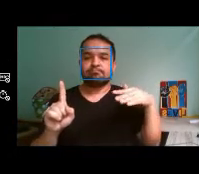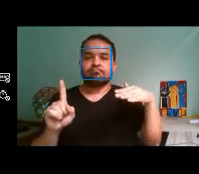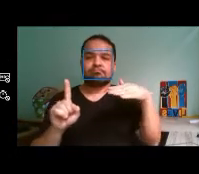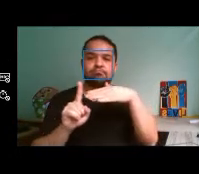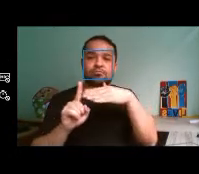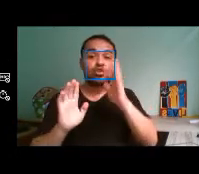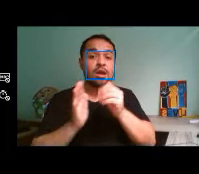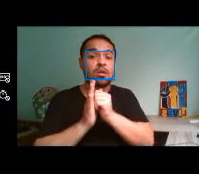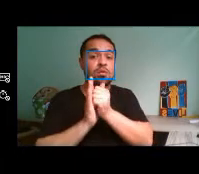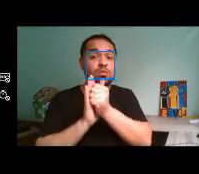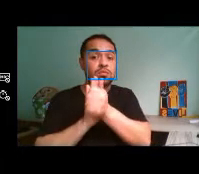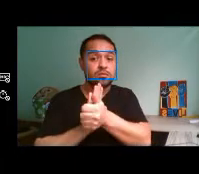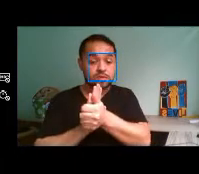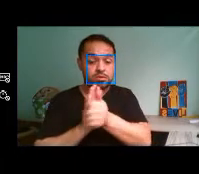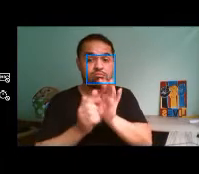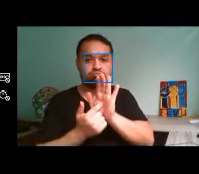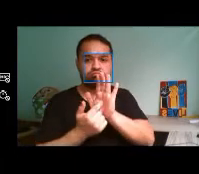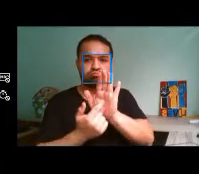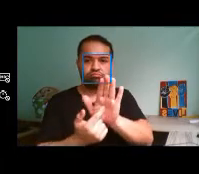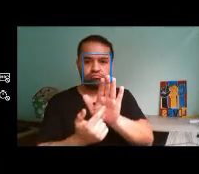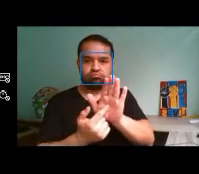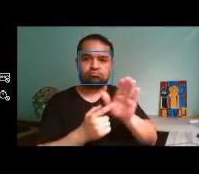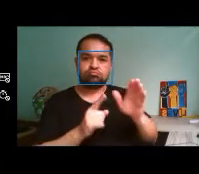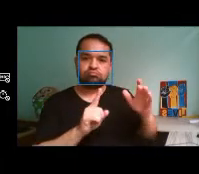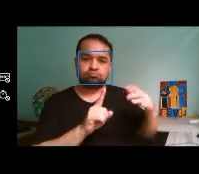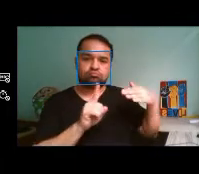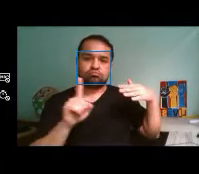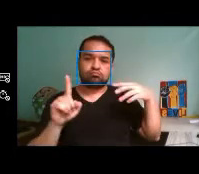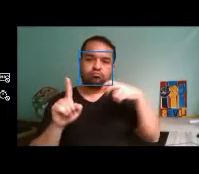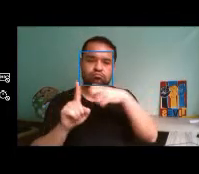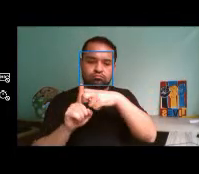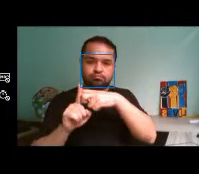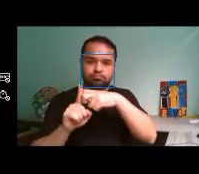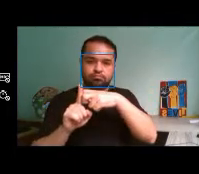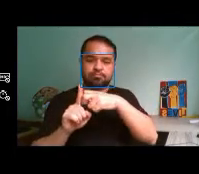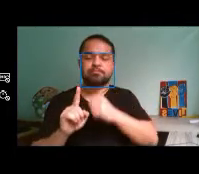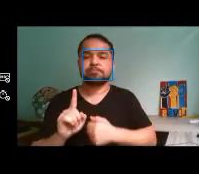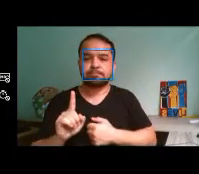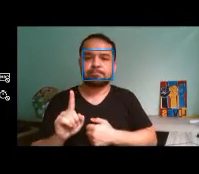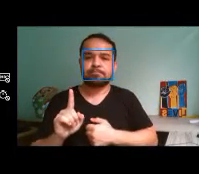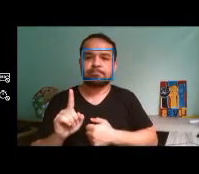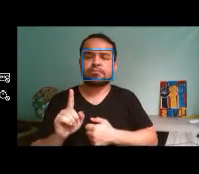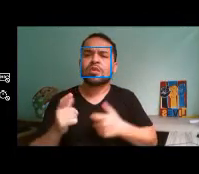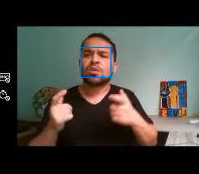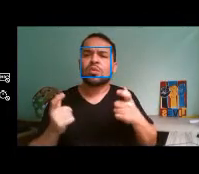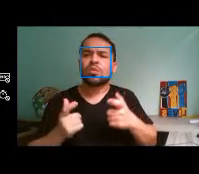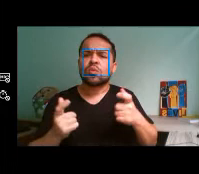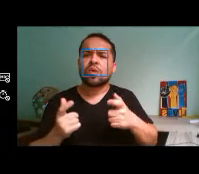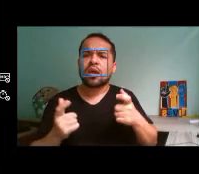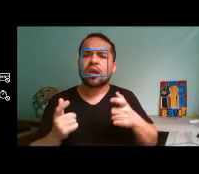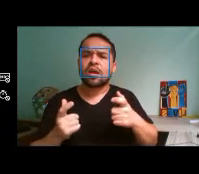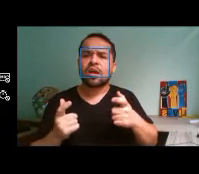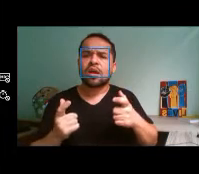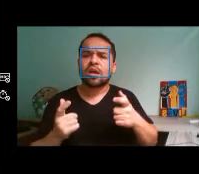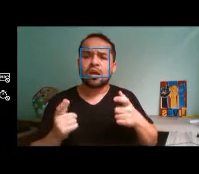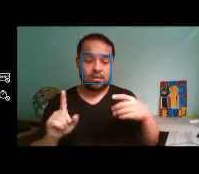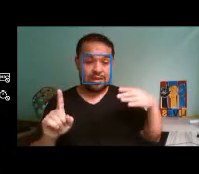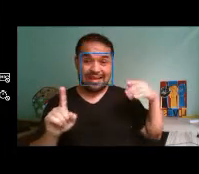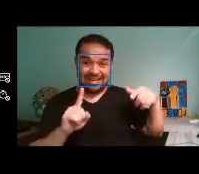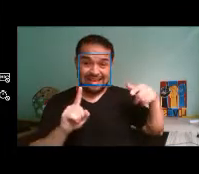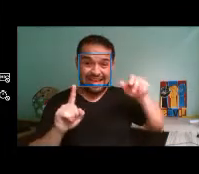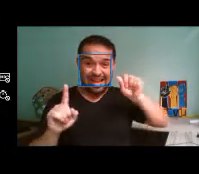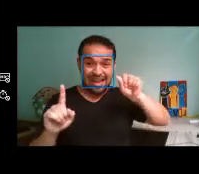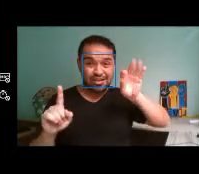mudança interna da configuração da mão. Por enquanto estamos fazendo a configuração ativa, né? Da mão ativa. Ok.